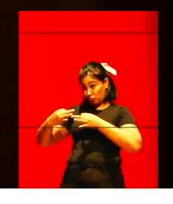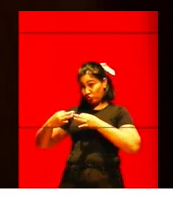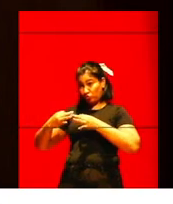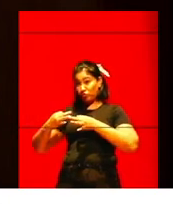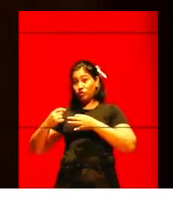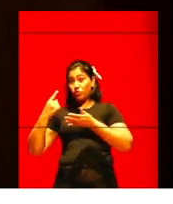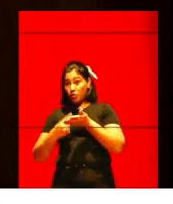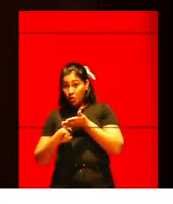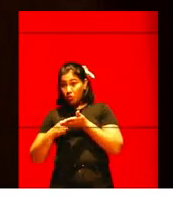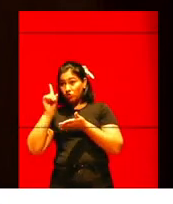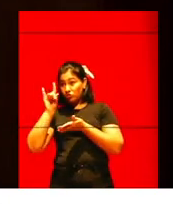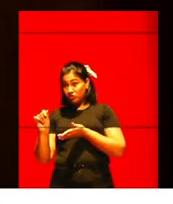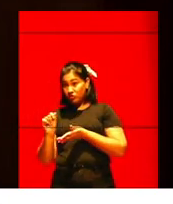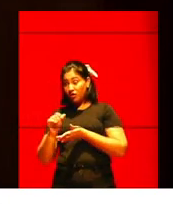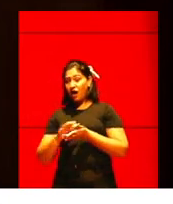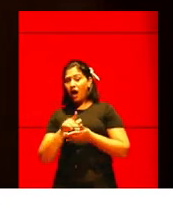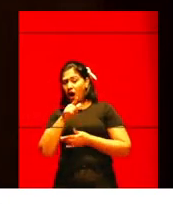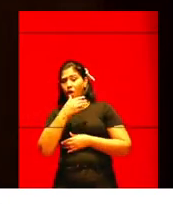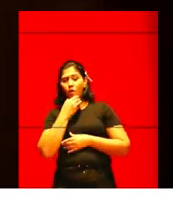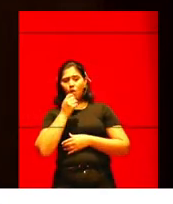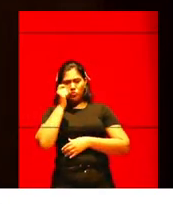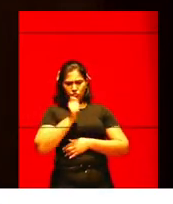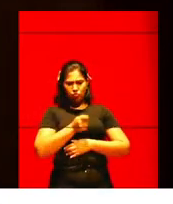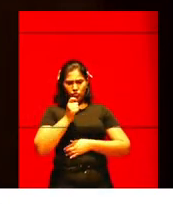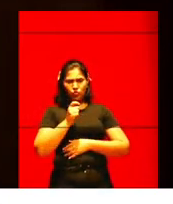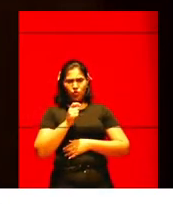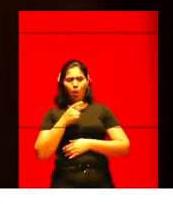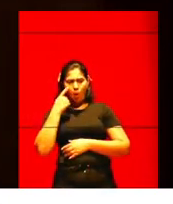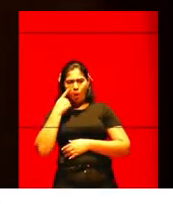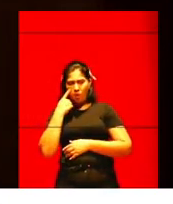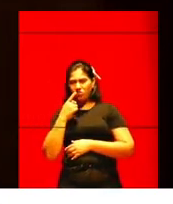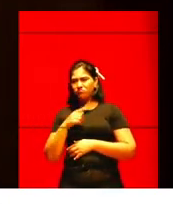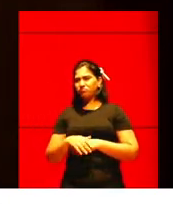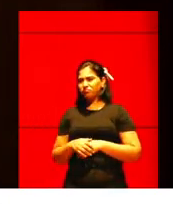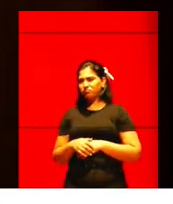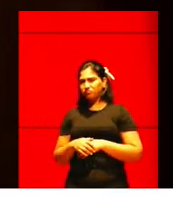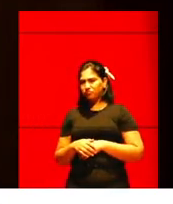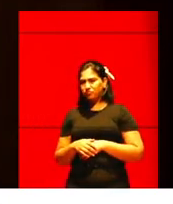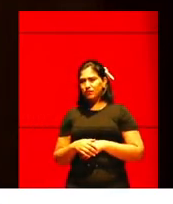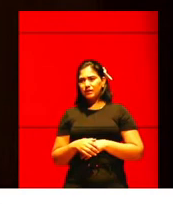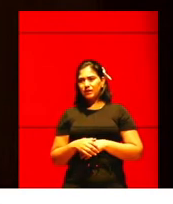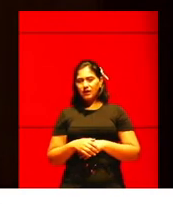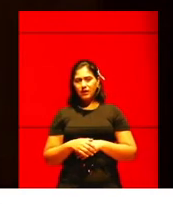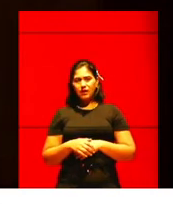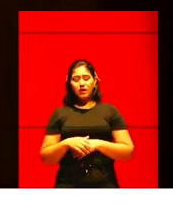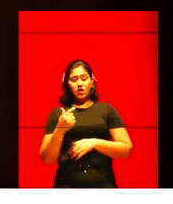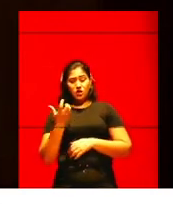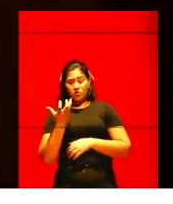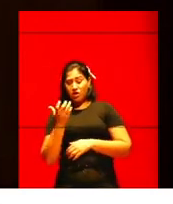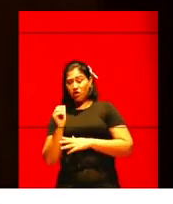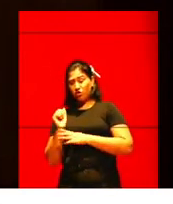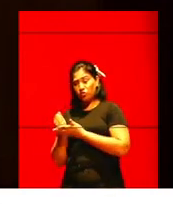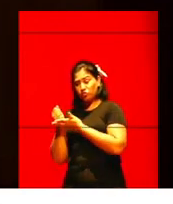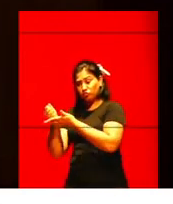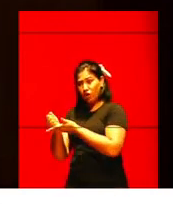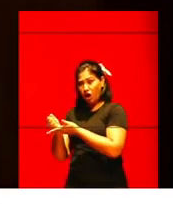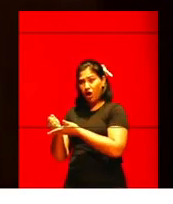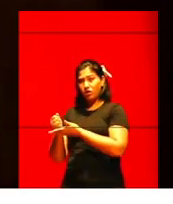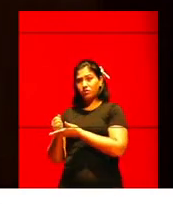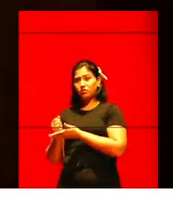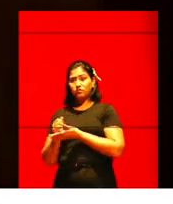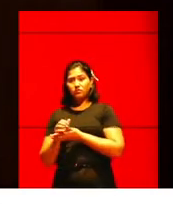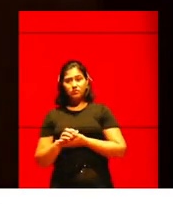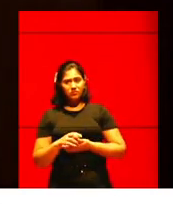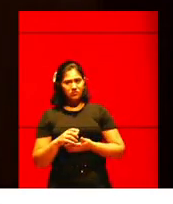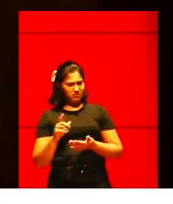chega com o juiz e fala assim, esse é o juiz, é o seguinte, ó, esse bicho aqui malandrão, tá ligado? Mas sim, tô aqui pra salvar ele, é nóis. Vai falar